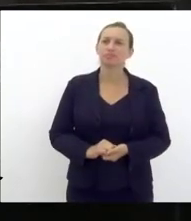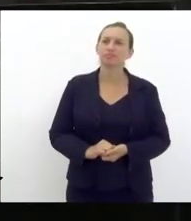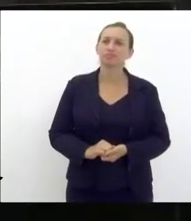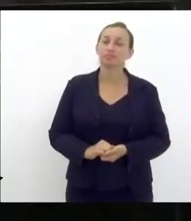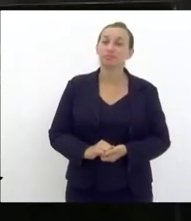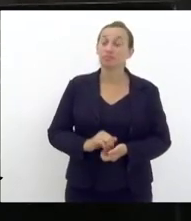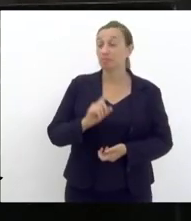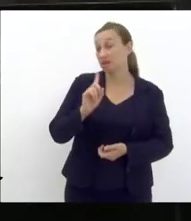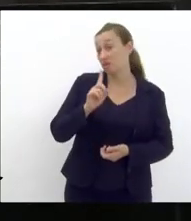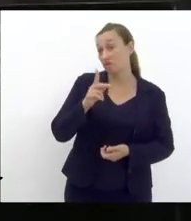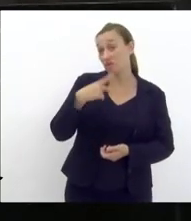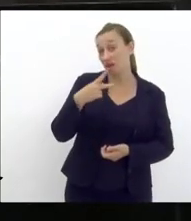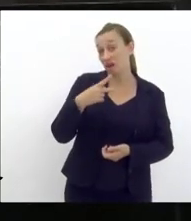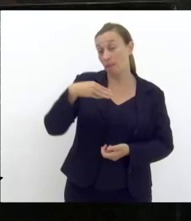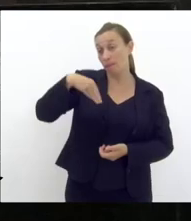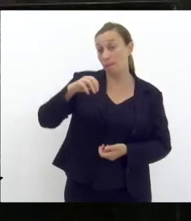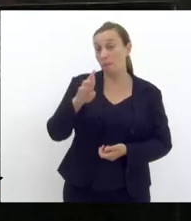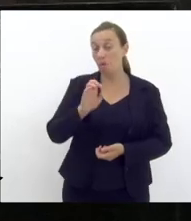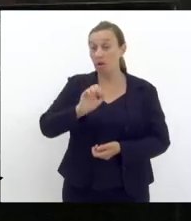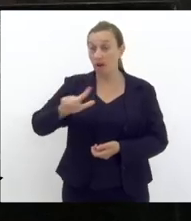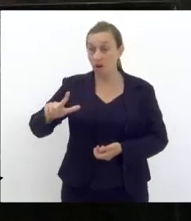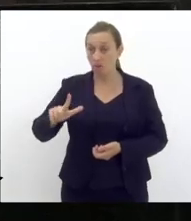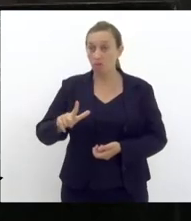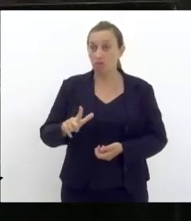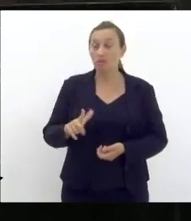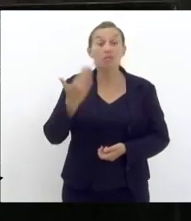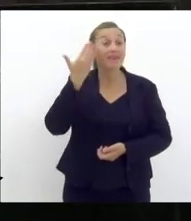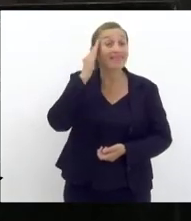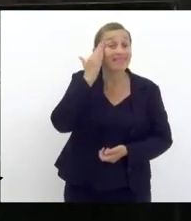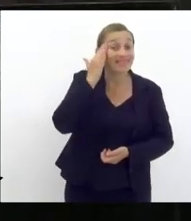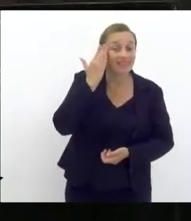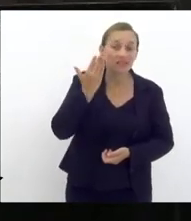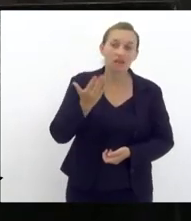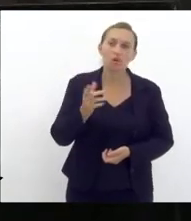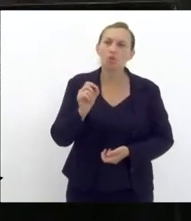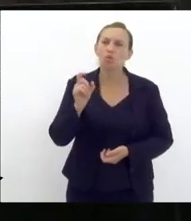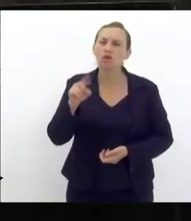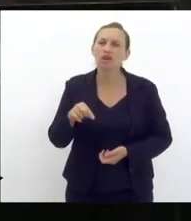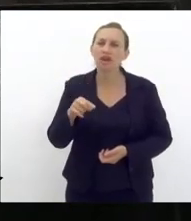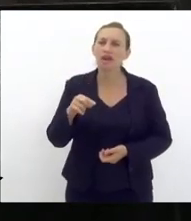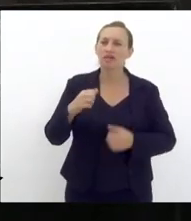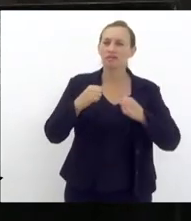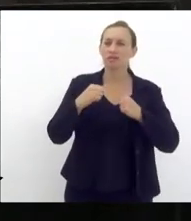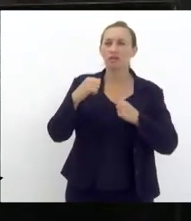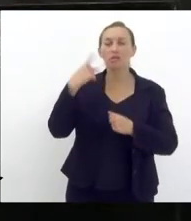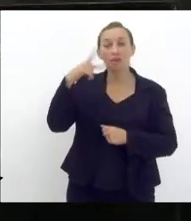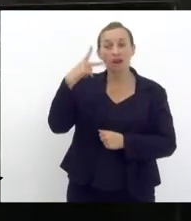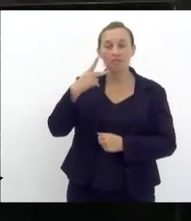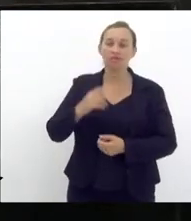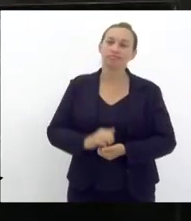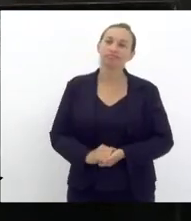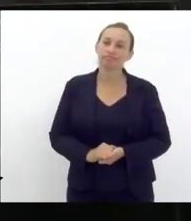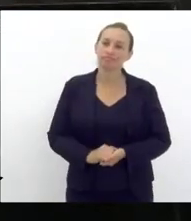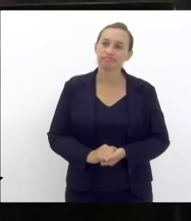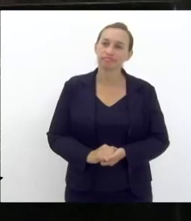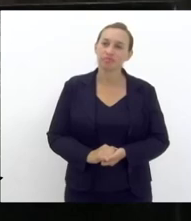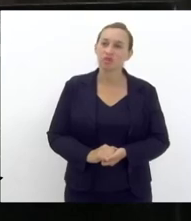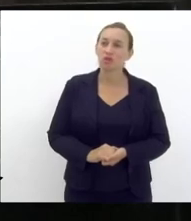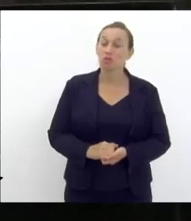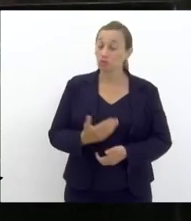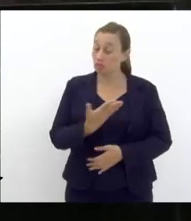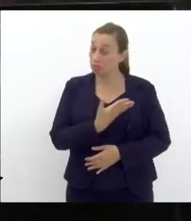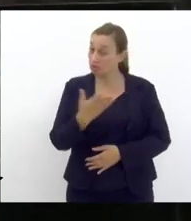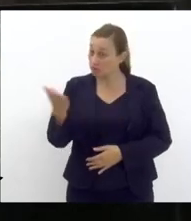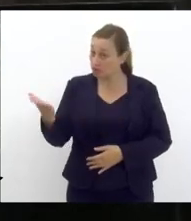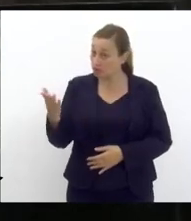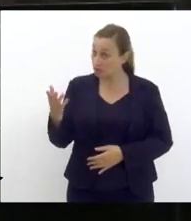Para Não Dizer moral para entender o que é o Parlamento quando o colega aqui